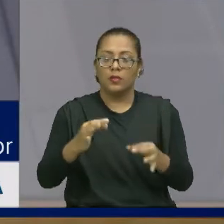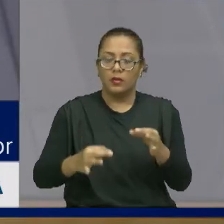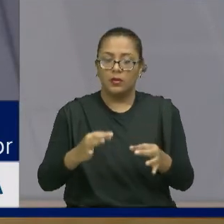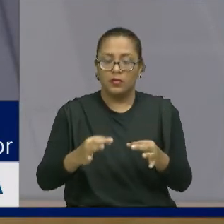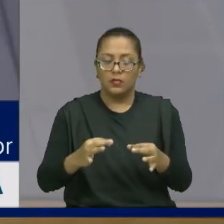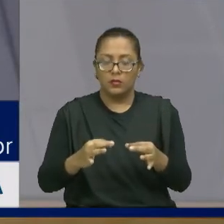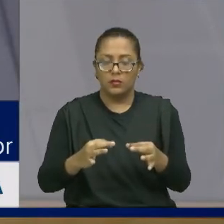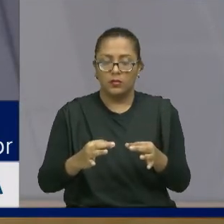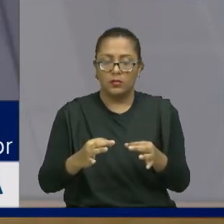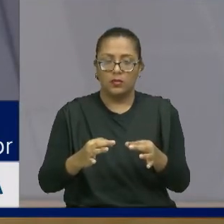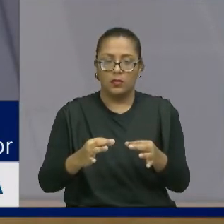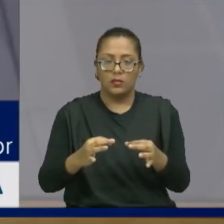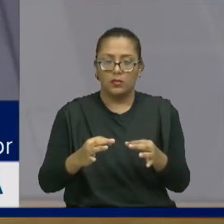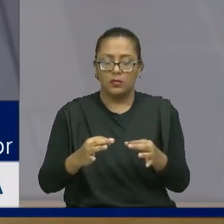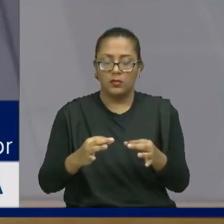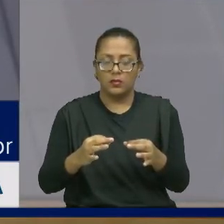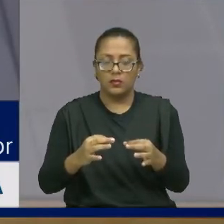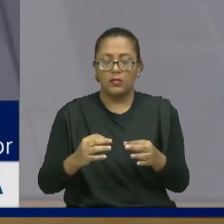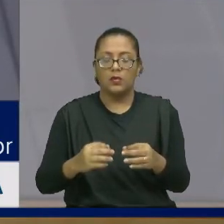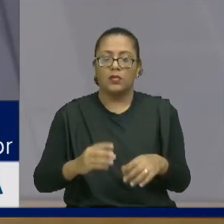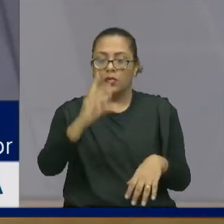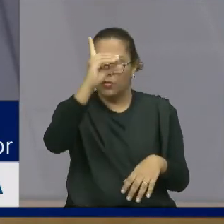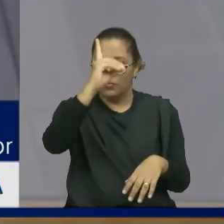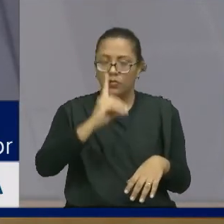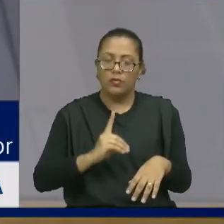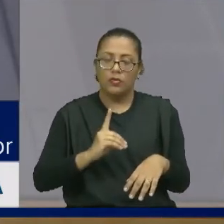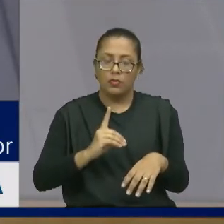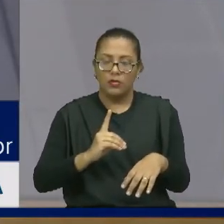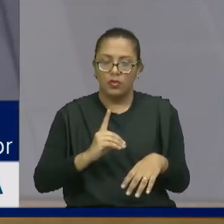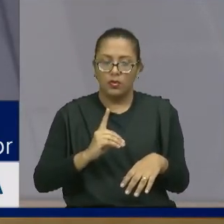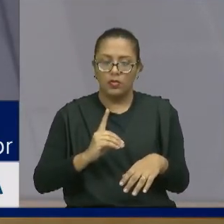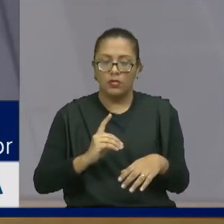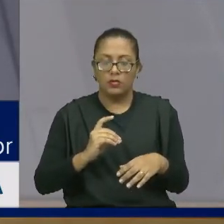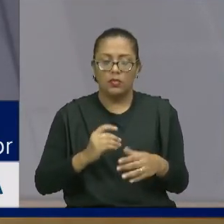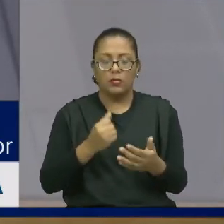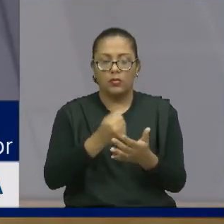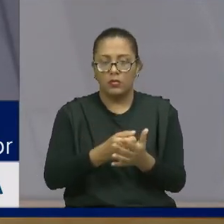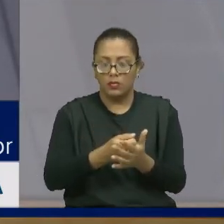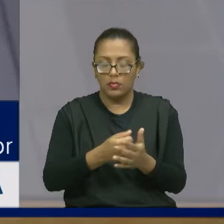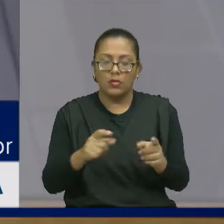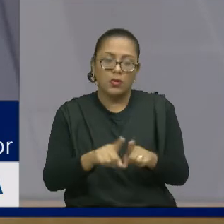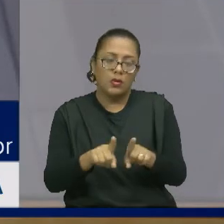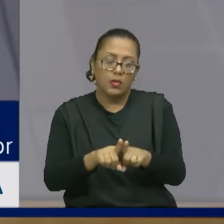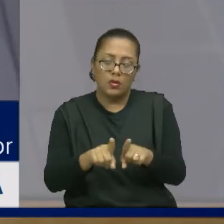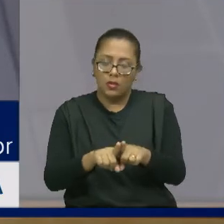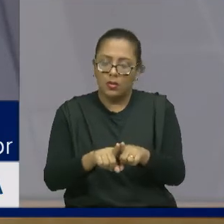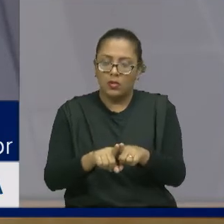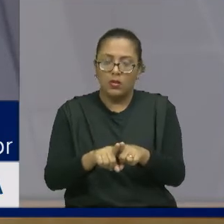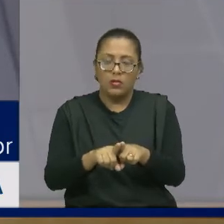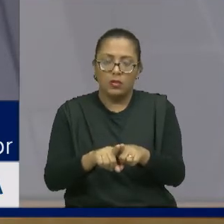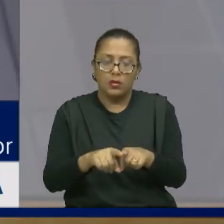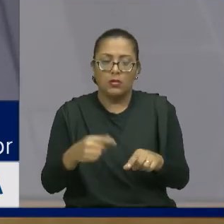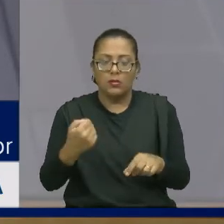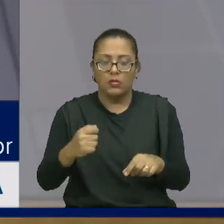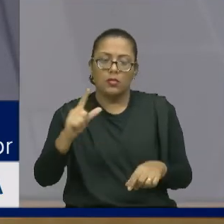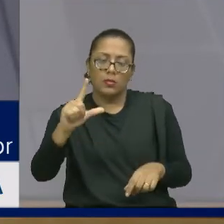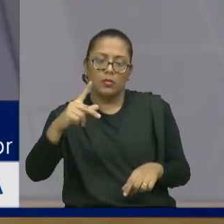do Consumidor não pode decidir de processos tributários. O